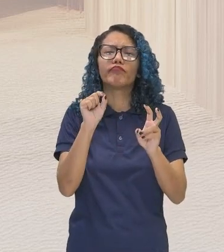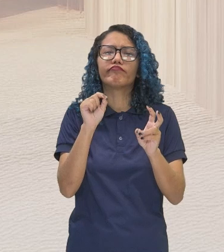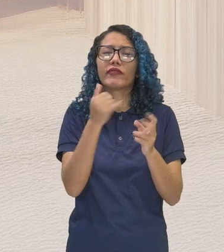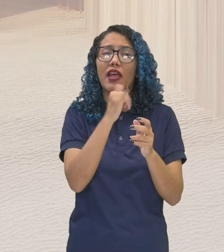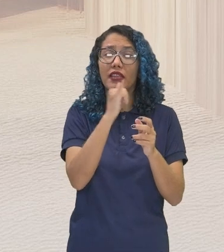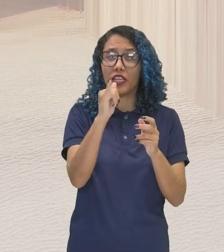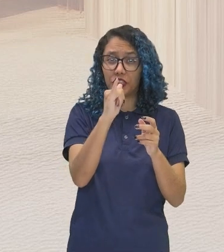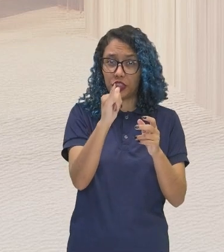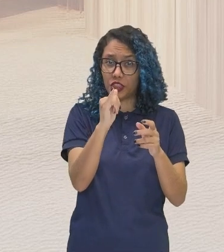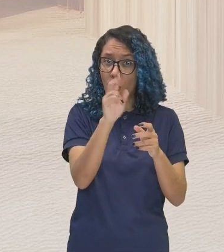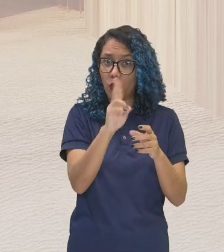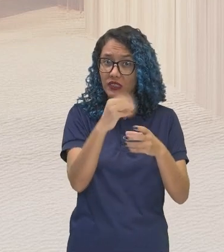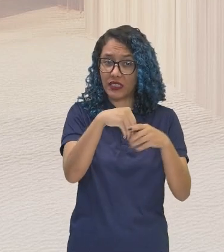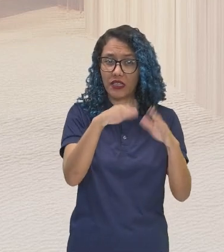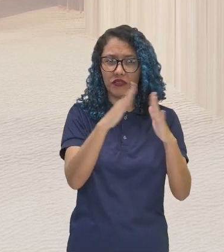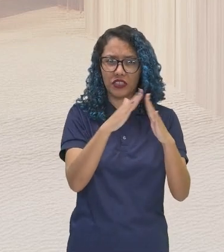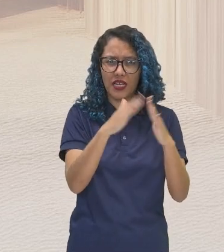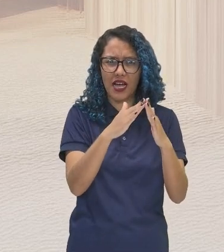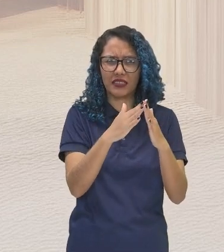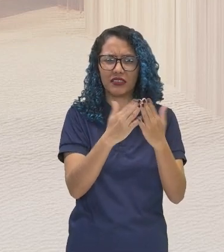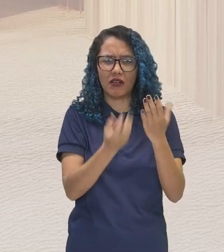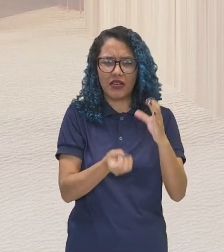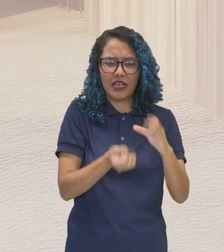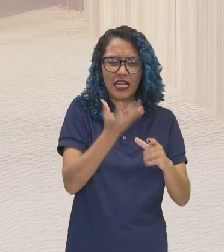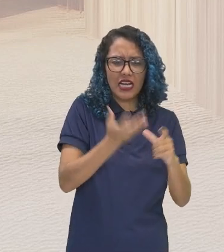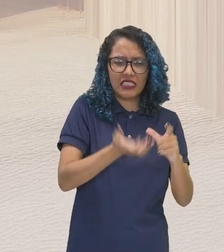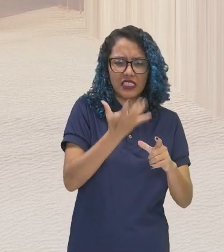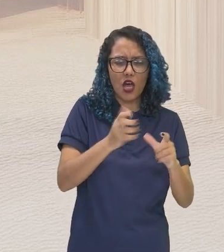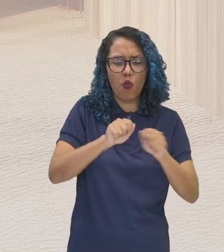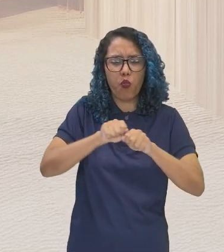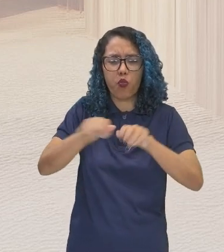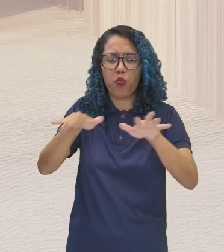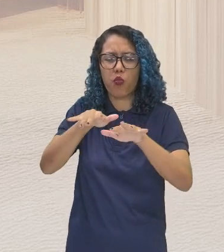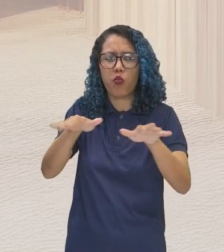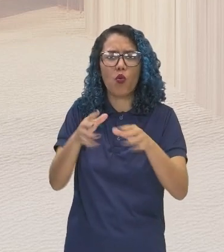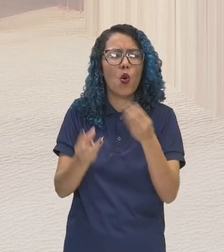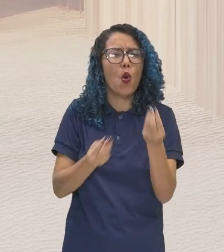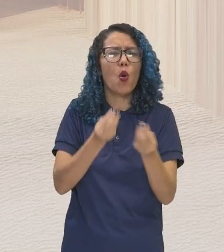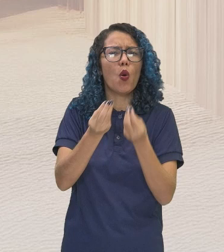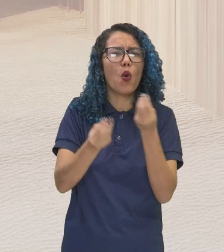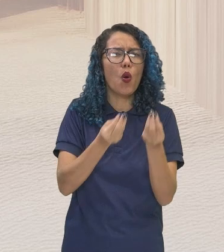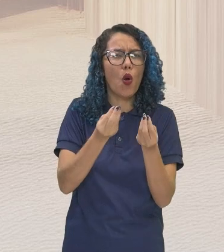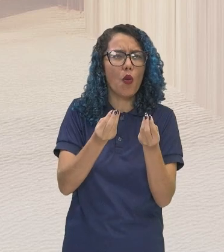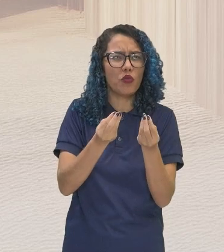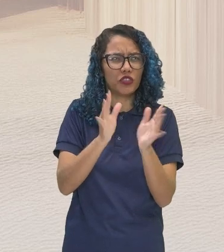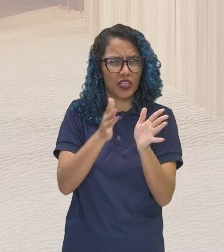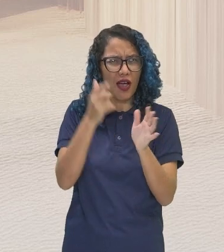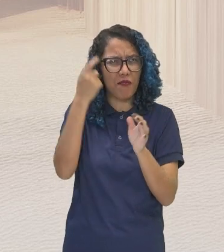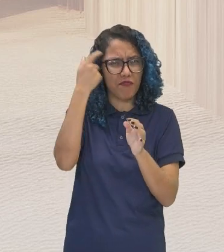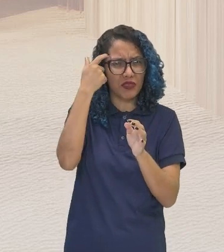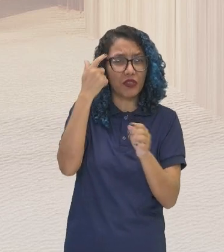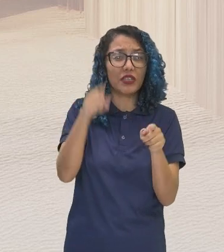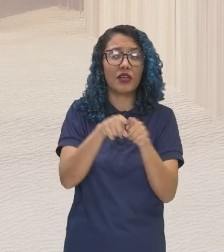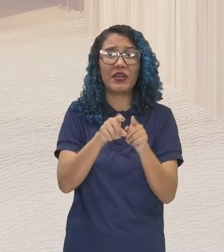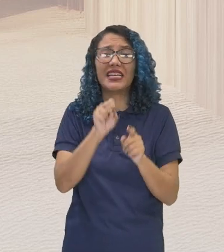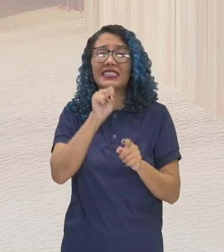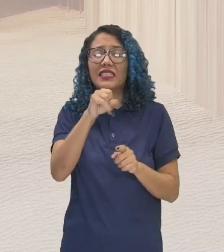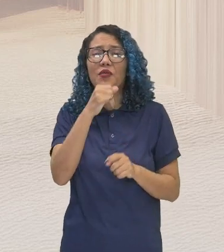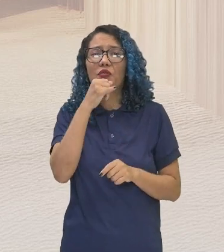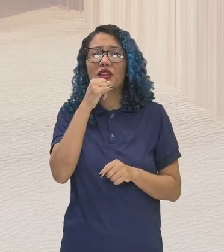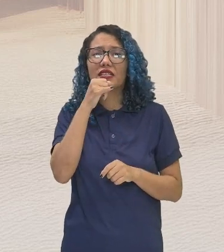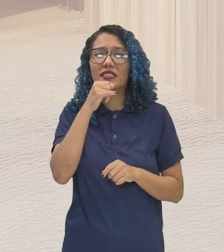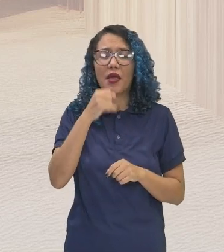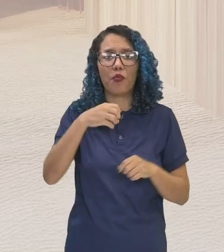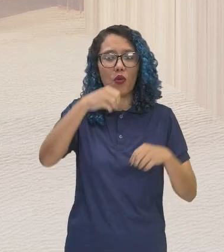Mesmo quando uma lâmpada queima, as outras continuam funcionando. Percebam que estamos aí fazendo o